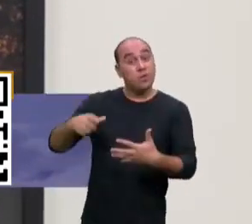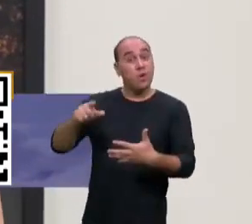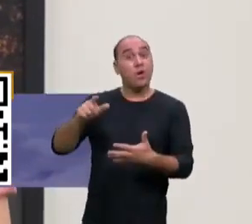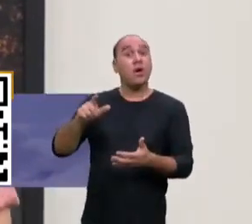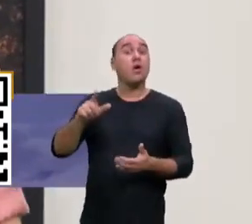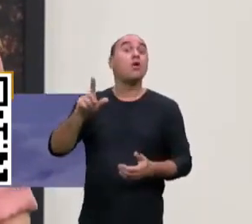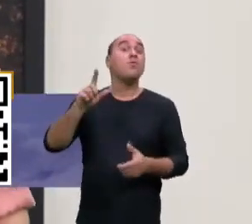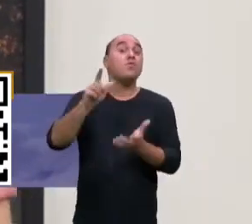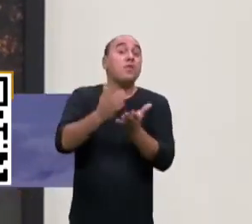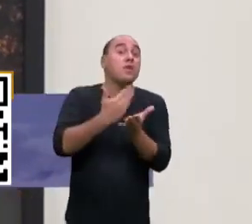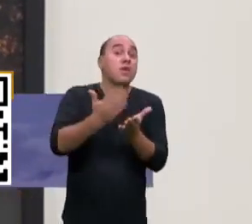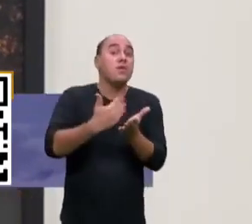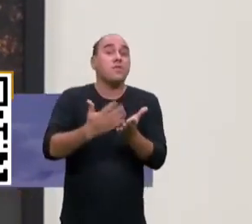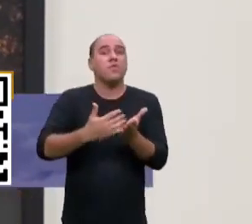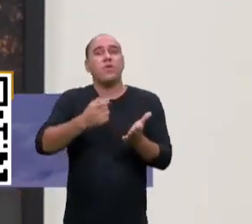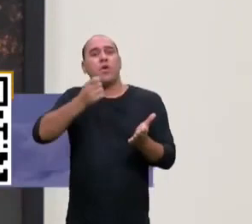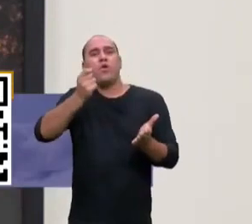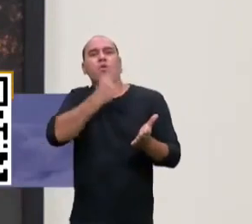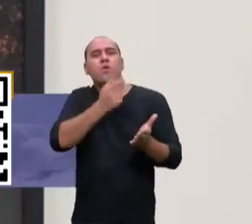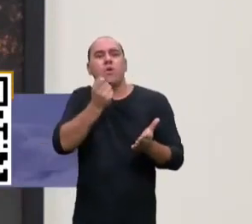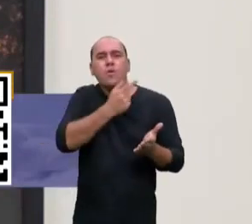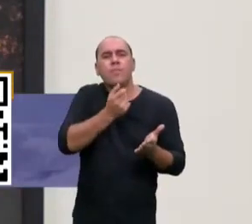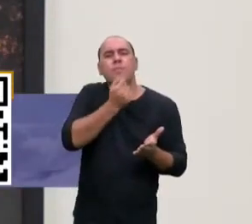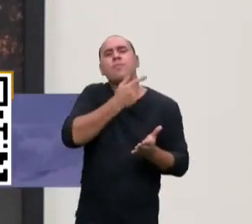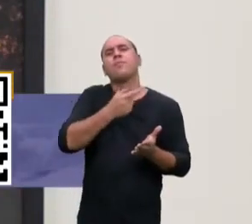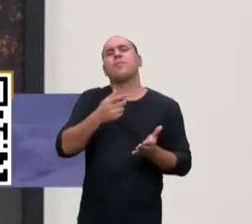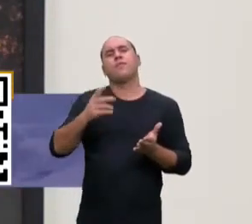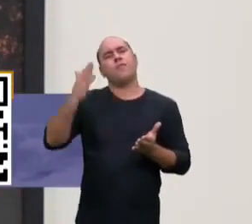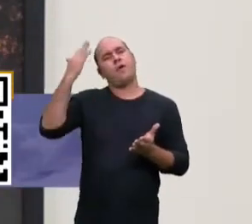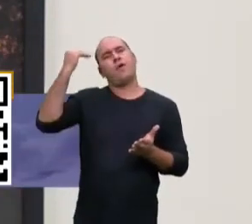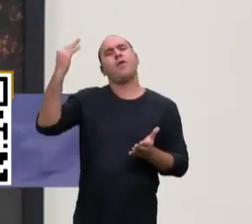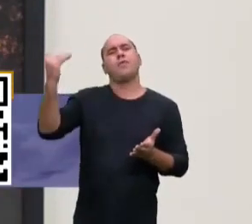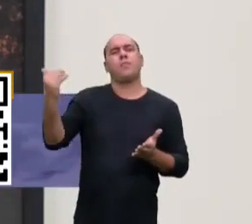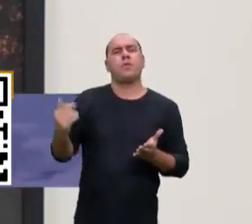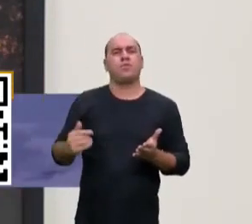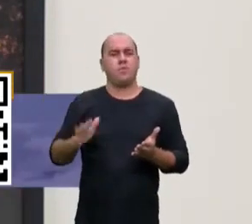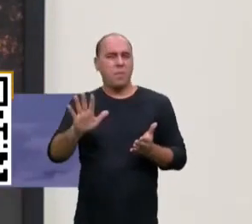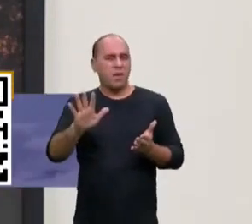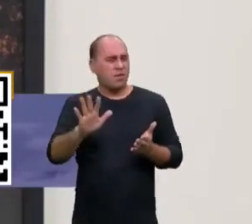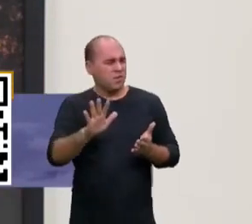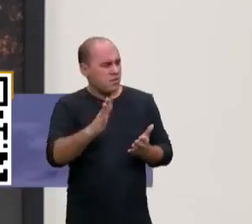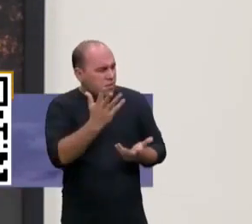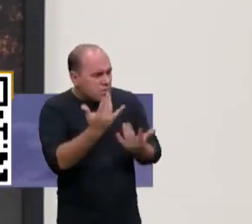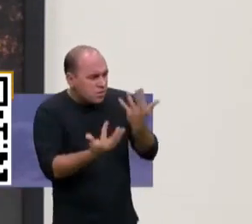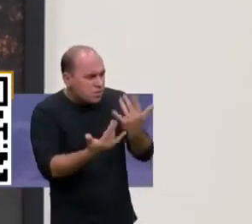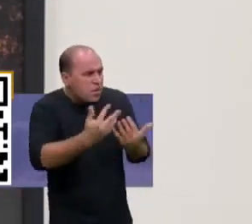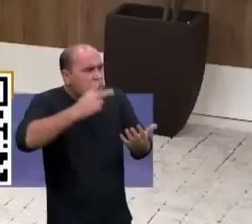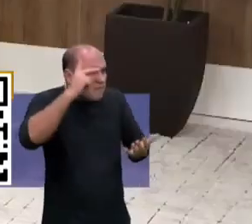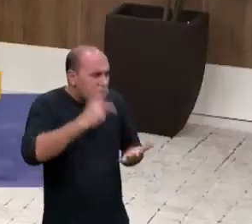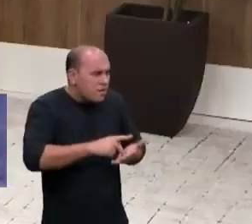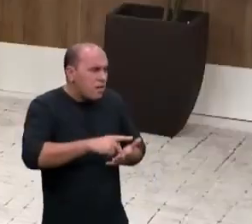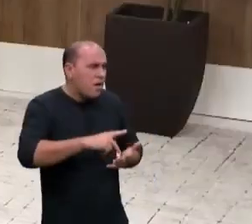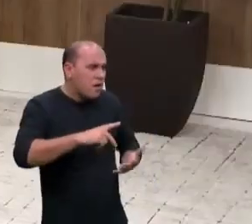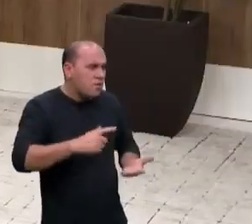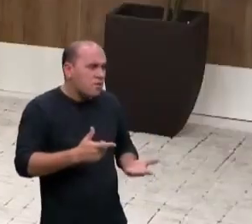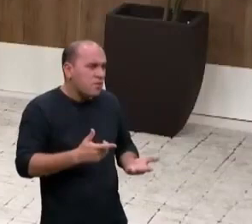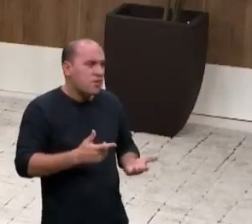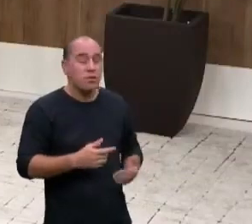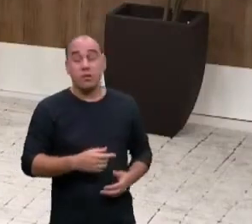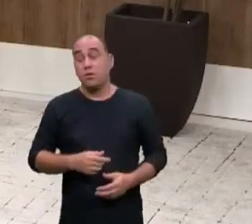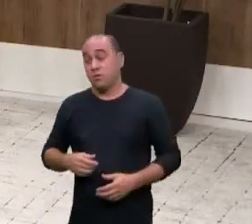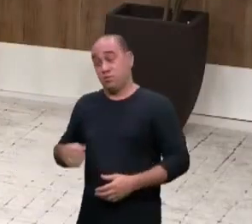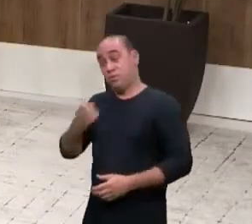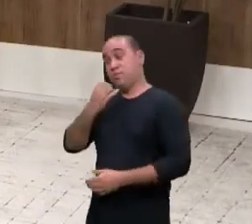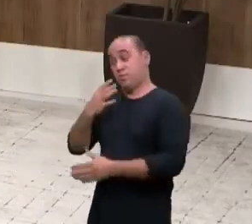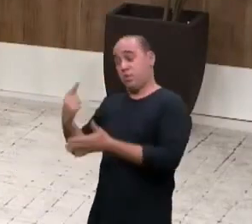Comédia não sei se você já viu mas será que esse Inferno é Real ele existe Afinal pastor inferno